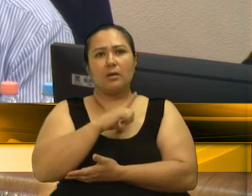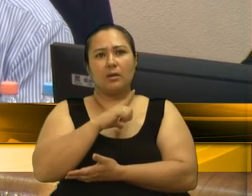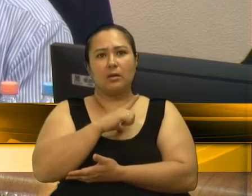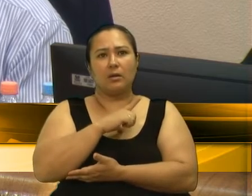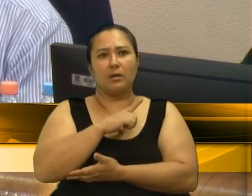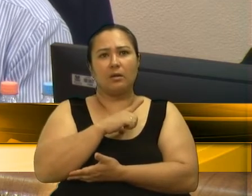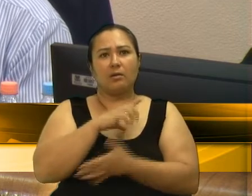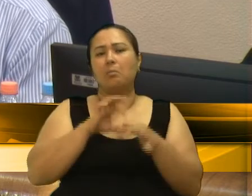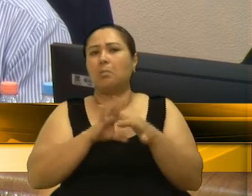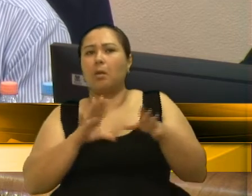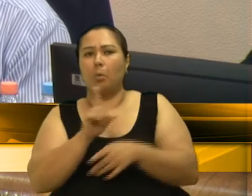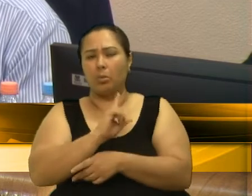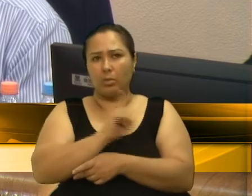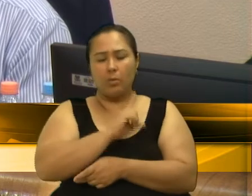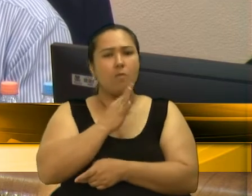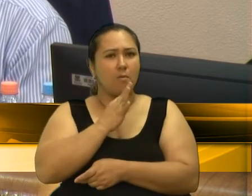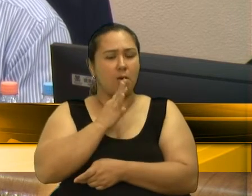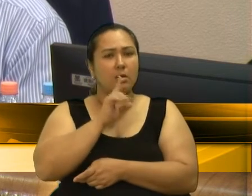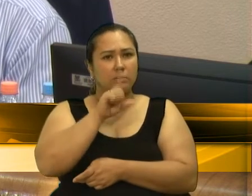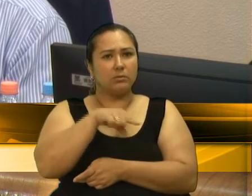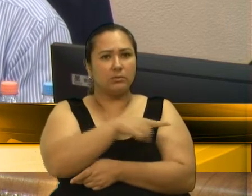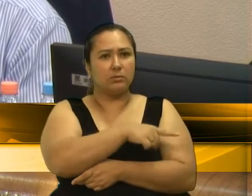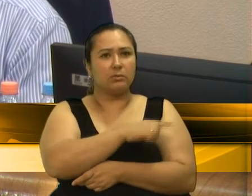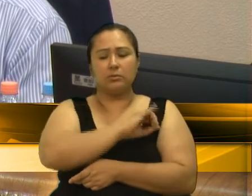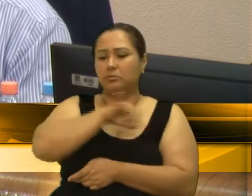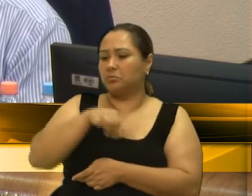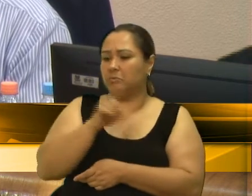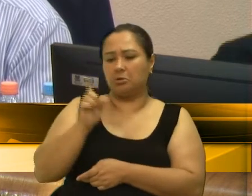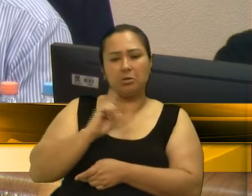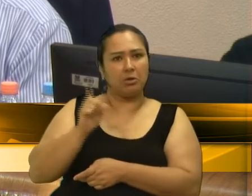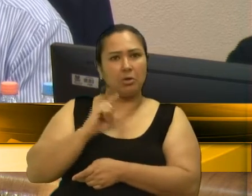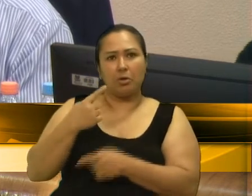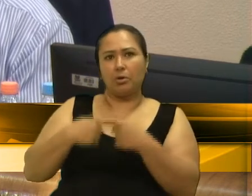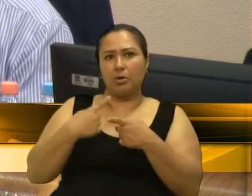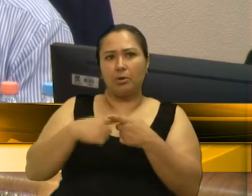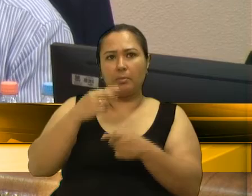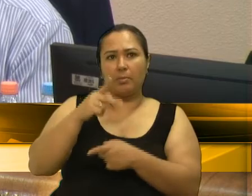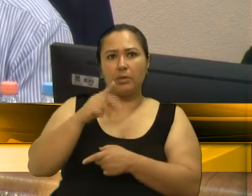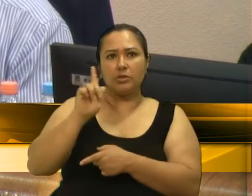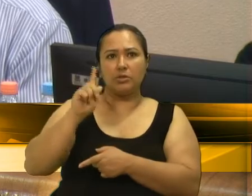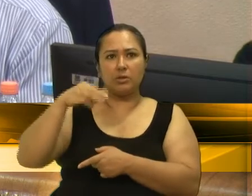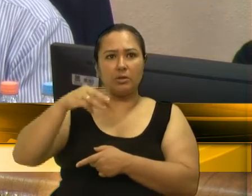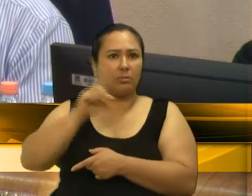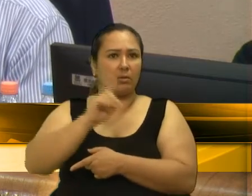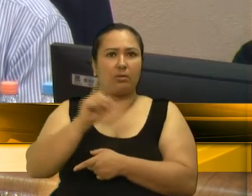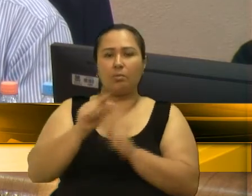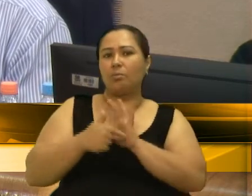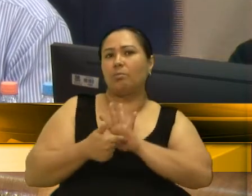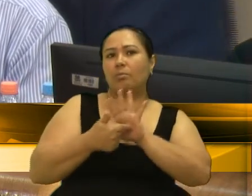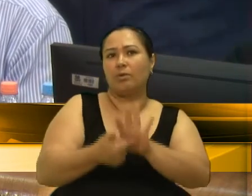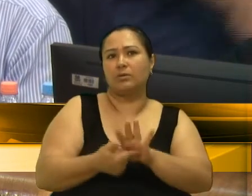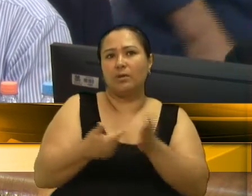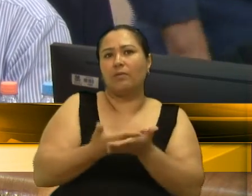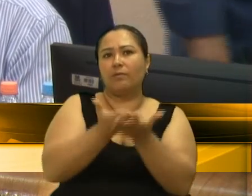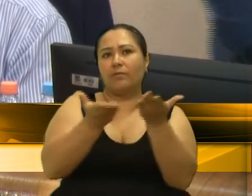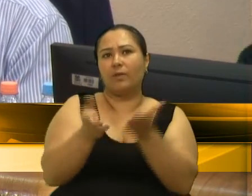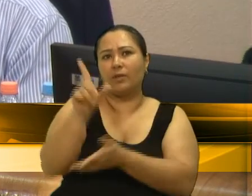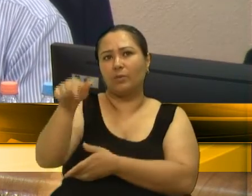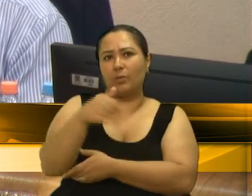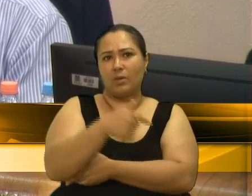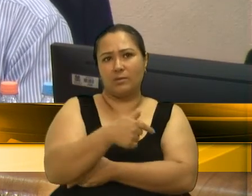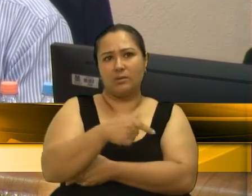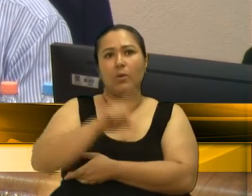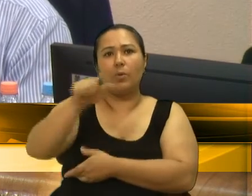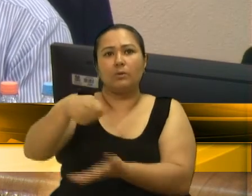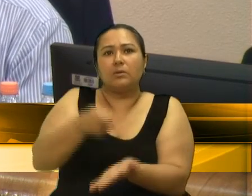indeferido ou não, tem conhecimento disso? Senhor Jomir, não, porque a PGM não se manifesta referente ao evento do que esse. As outras